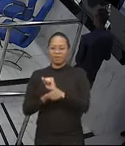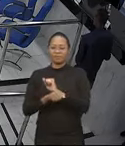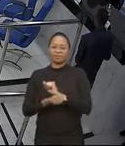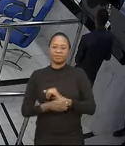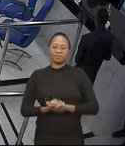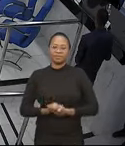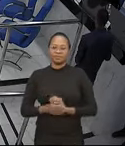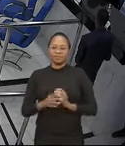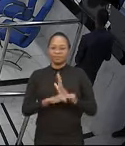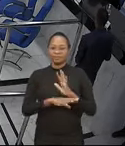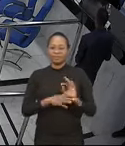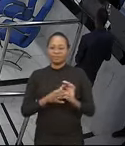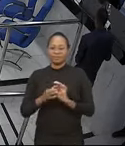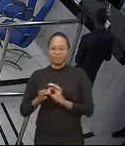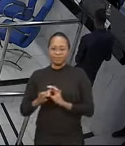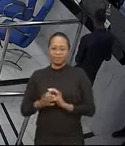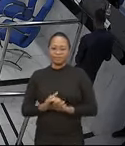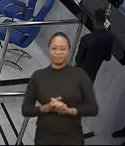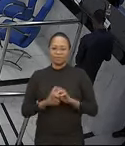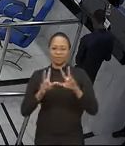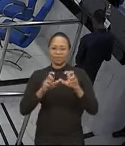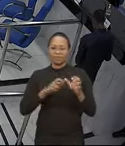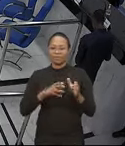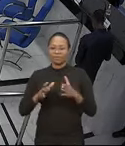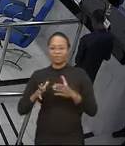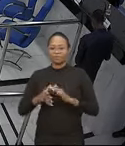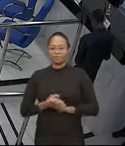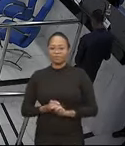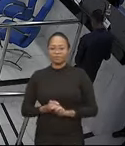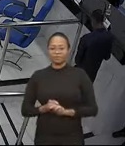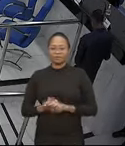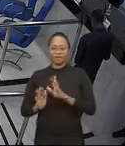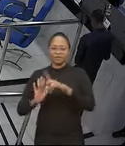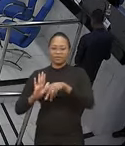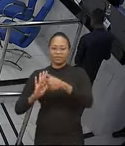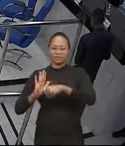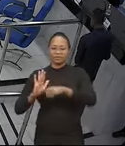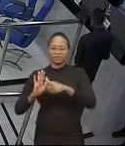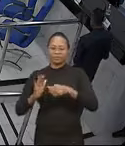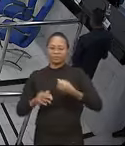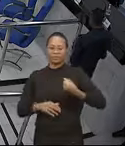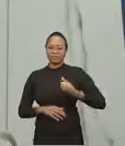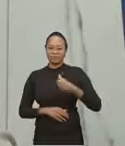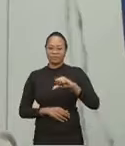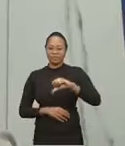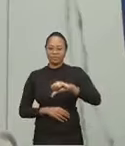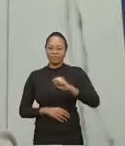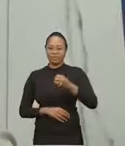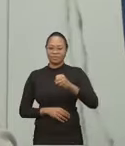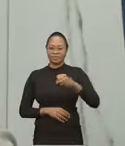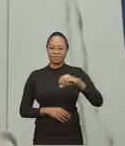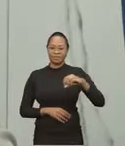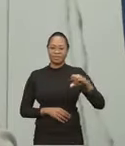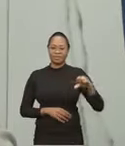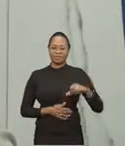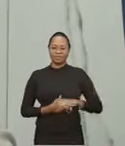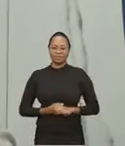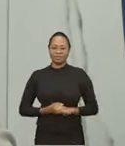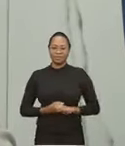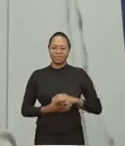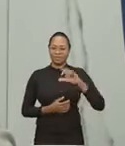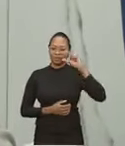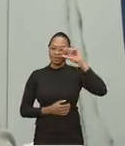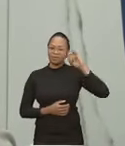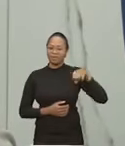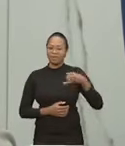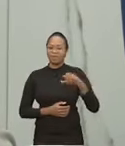está, aprovado por unanimidade. Próxima matéria, senhor. Indicação de número 889/2023, de autoria do vereador Manuel Jacaré,